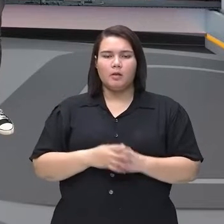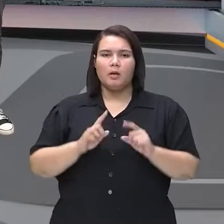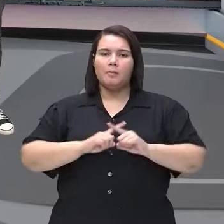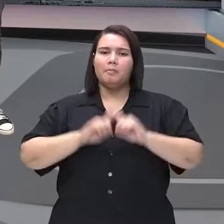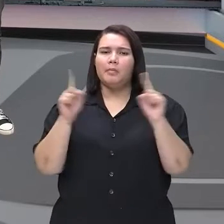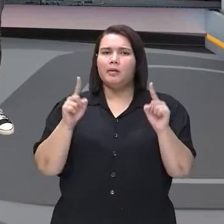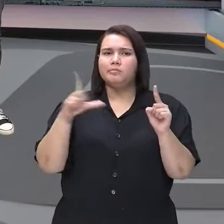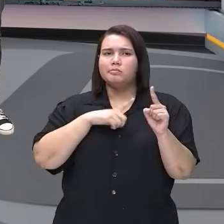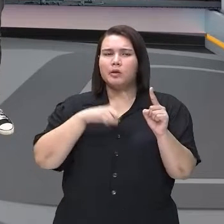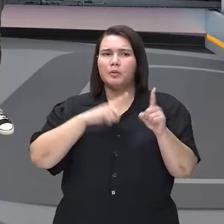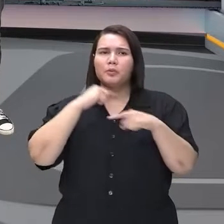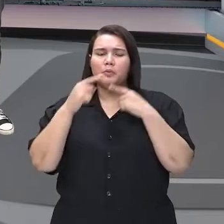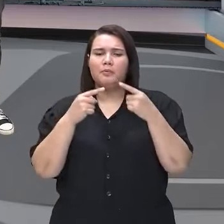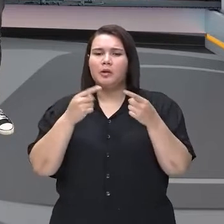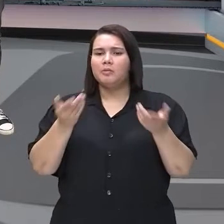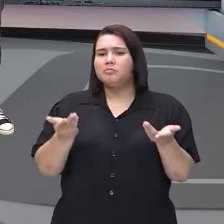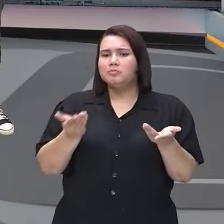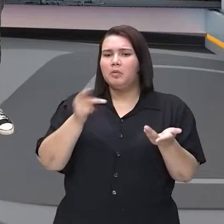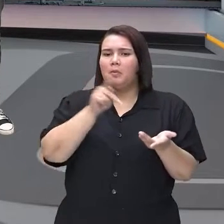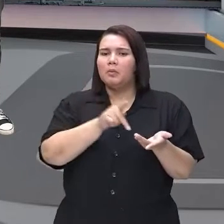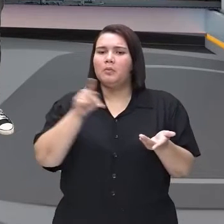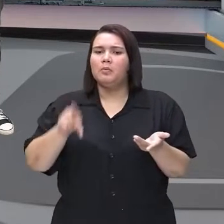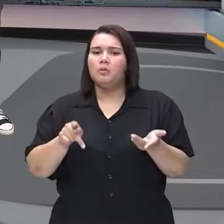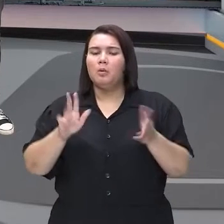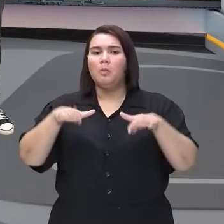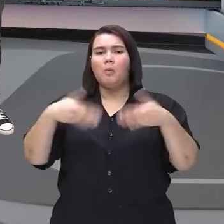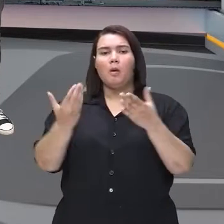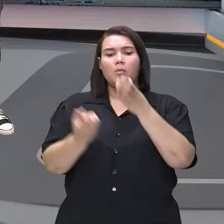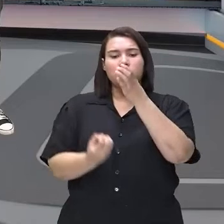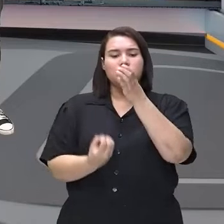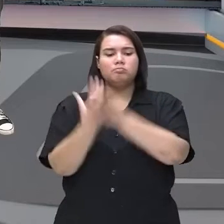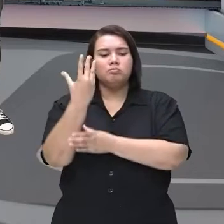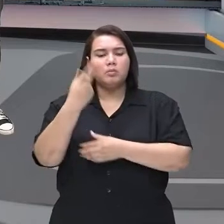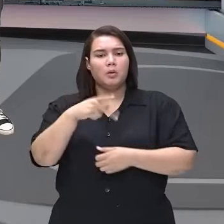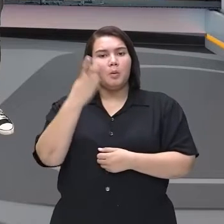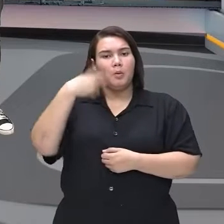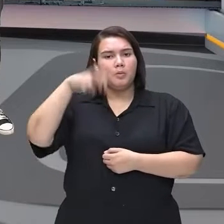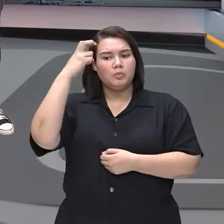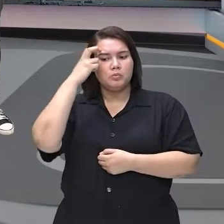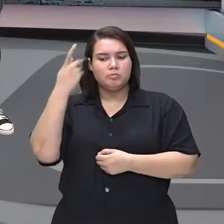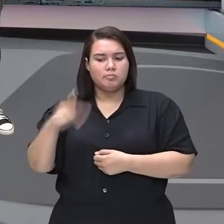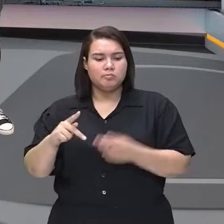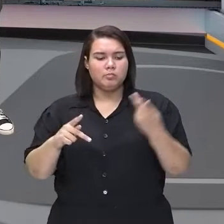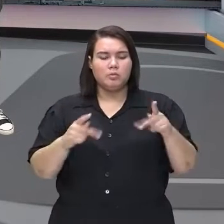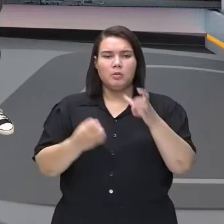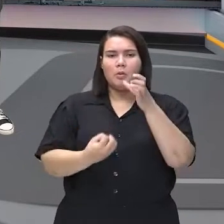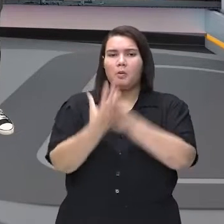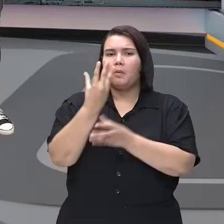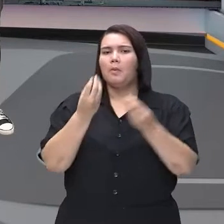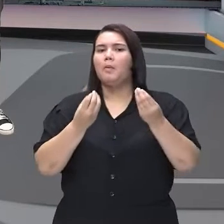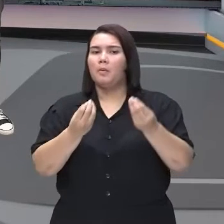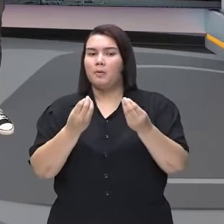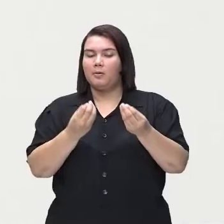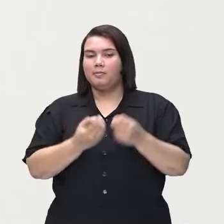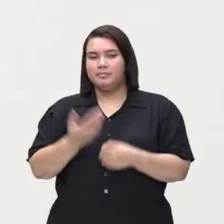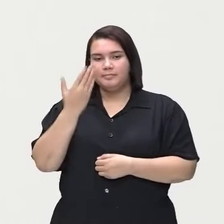uma dúvida, professor, qual é a origem da cultura grega e da cultura romana? Vamos lá dar uma